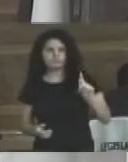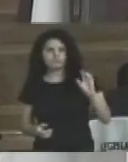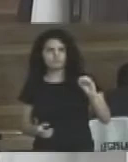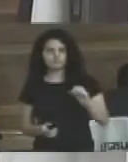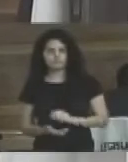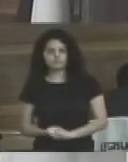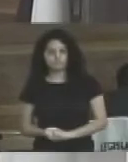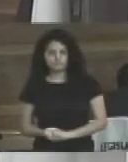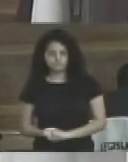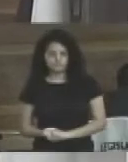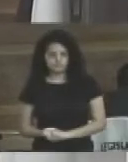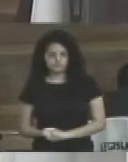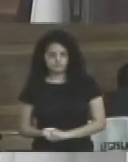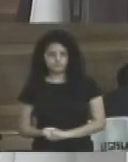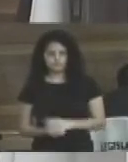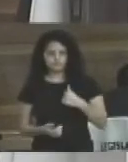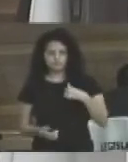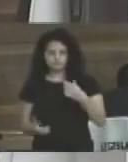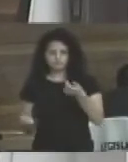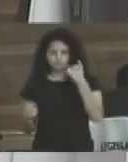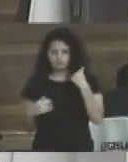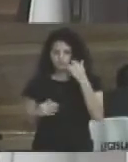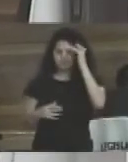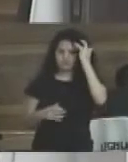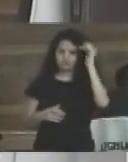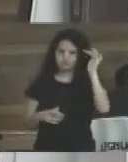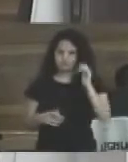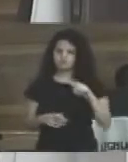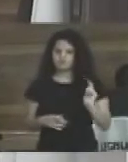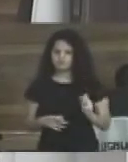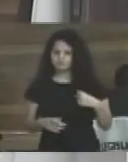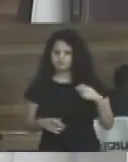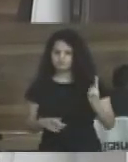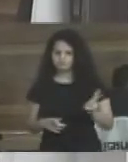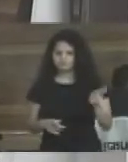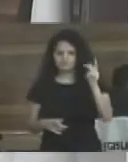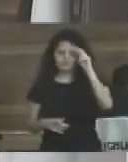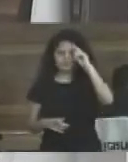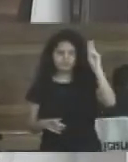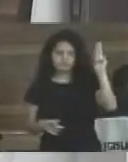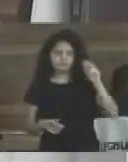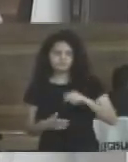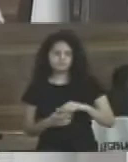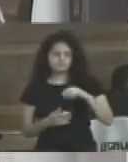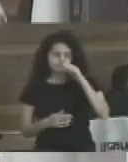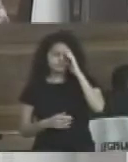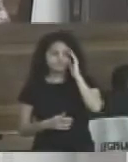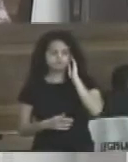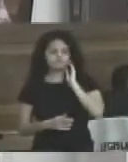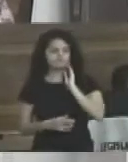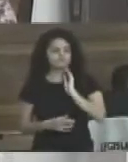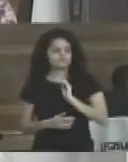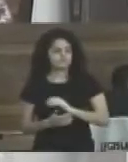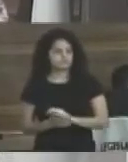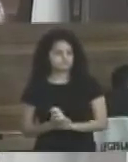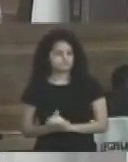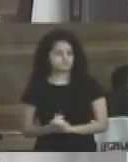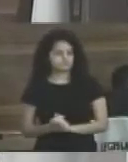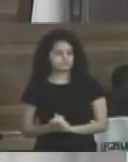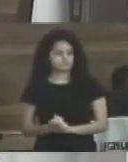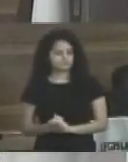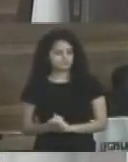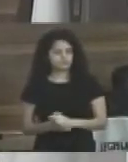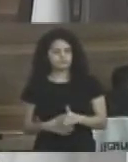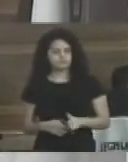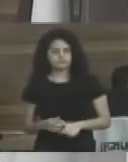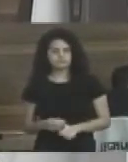ideia, eu falei, nossa, engraçado, eu sempre pensei isso e não tinha feito o requerimento. Então, hoje, uma das